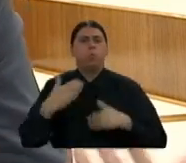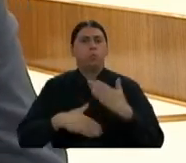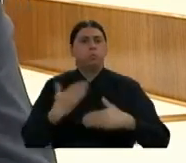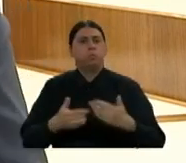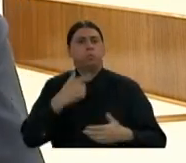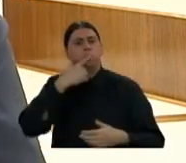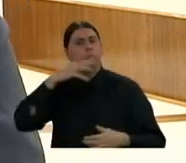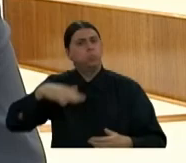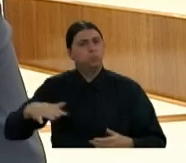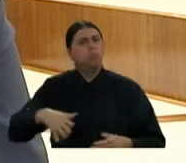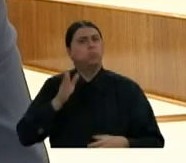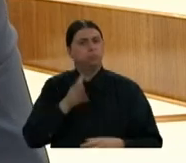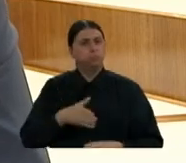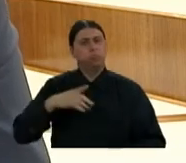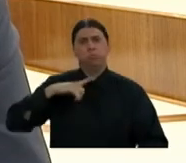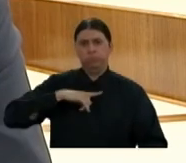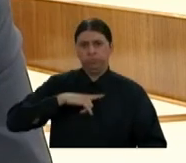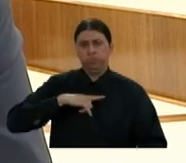que